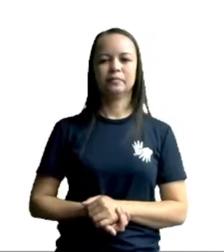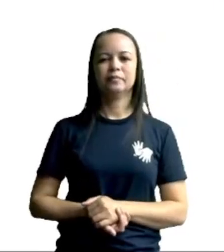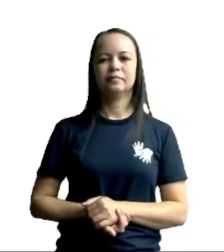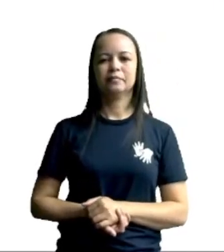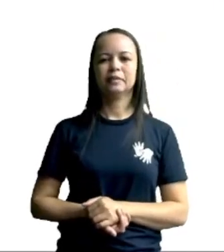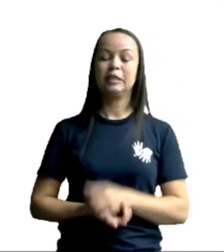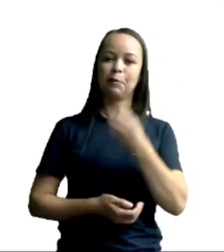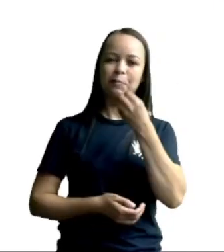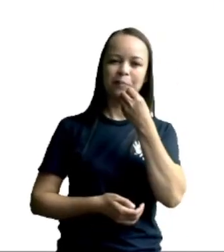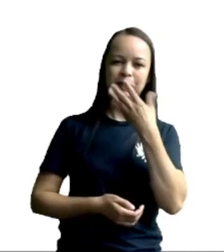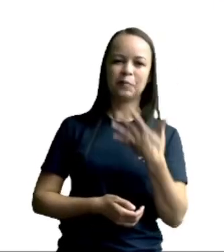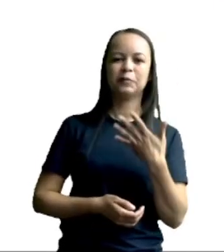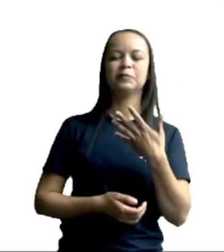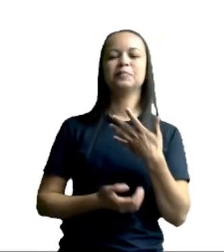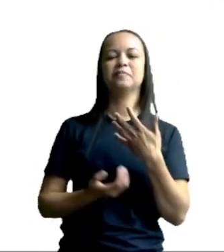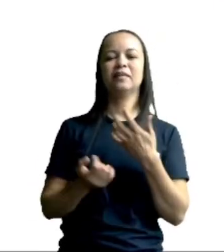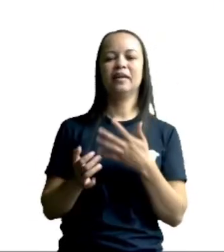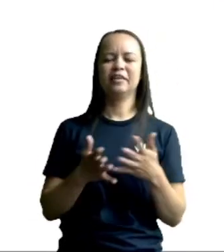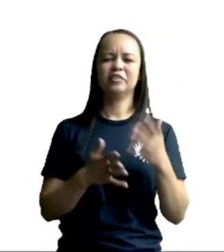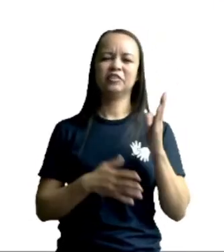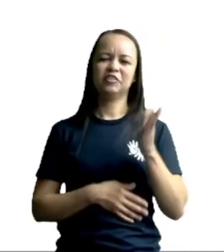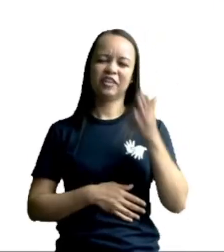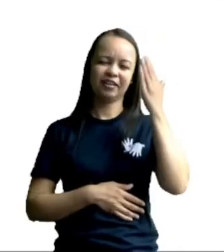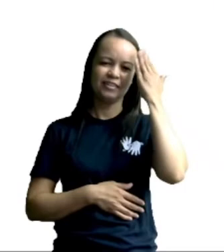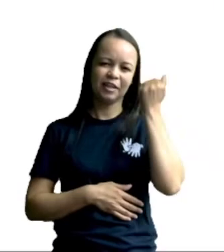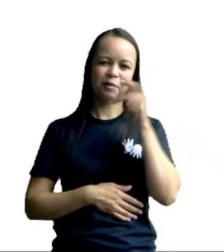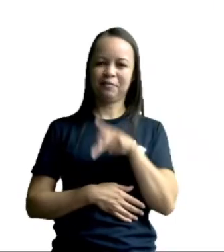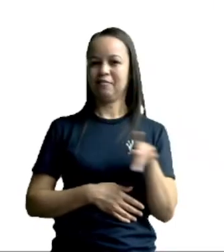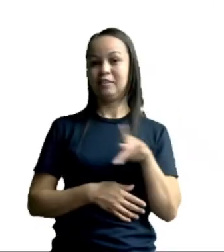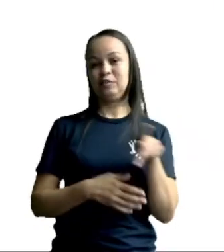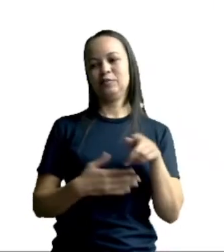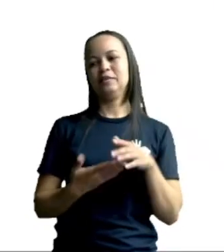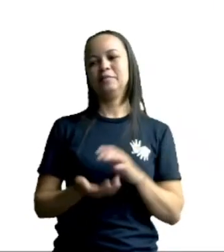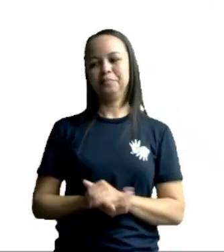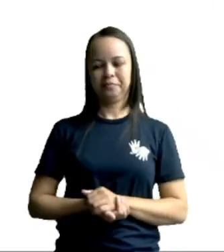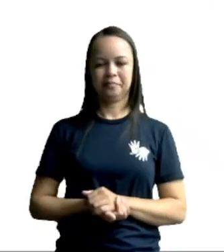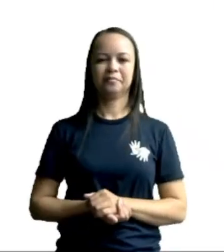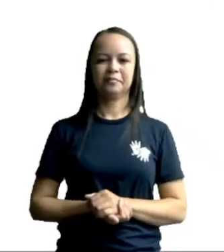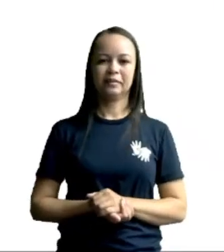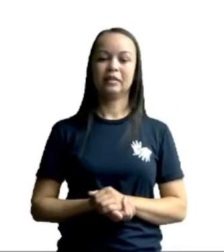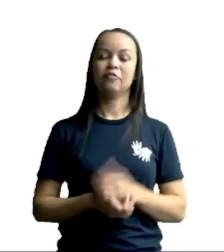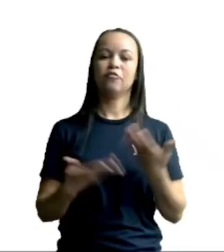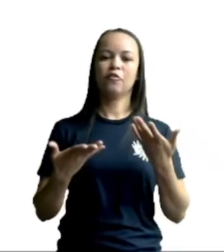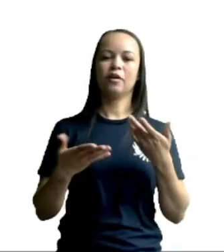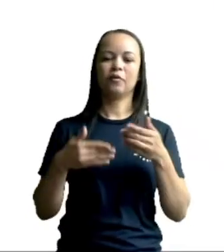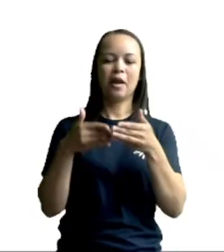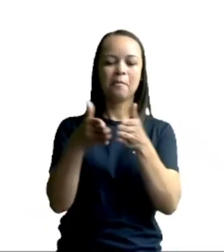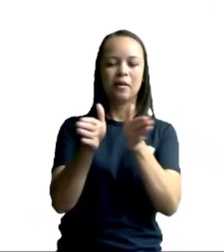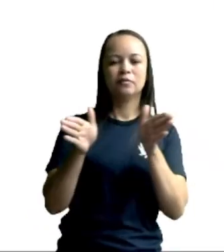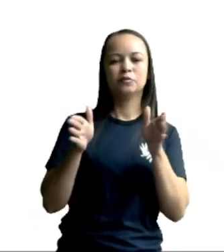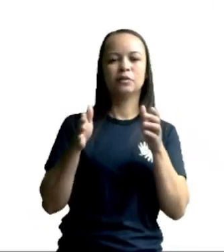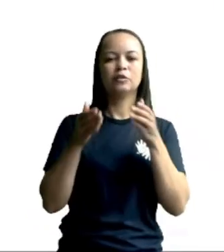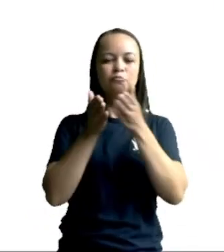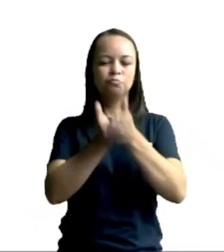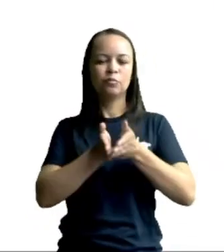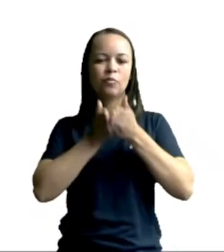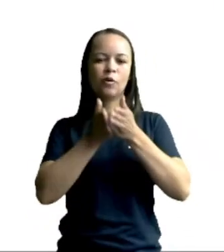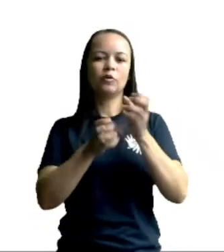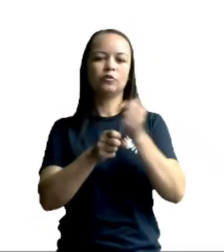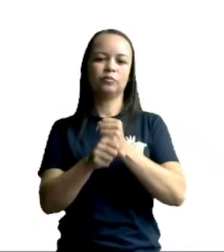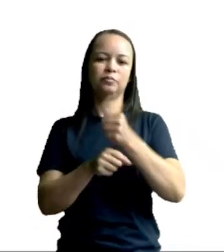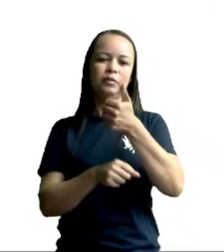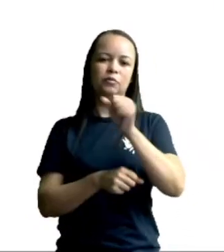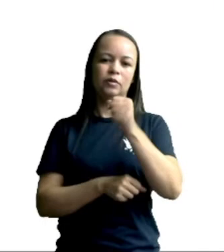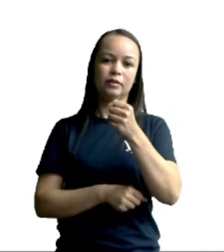Muito bem. Já sei, tia Raquel. Vamos lá? Exatamente, foi a abertura dos portos do Brasil em